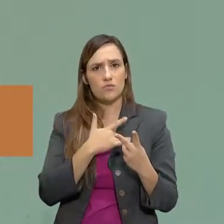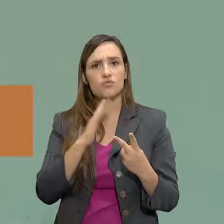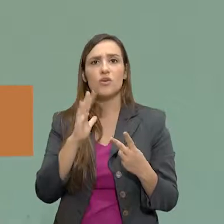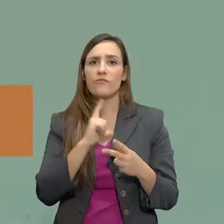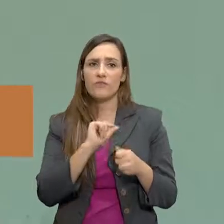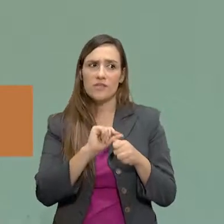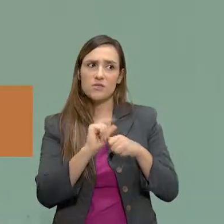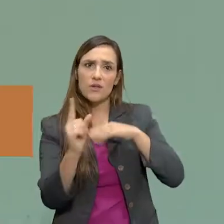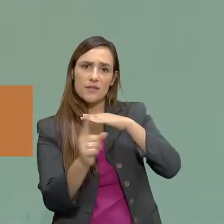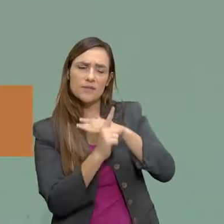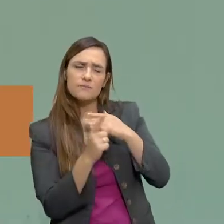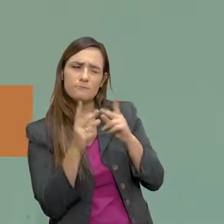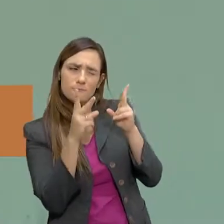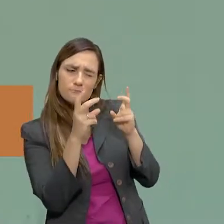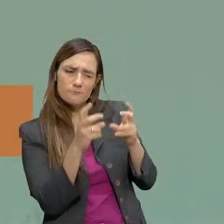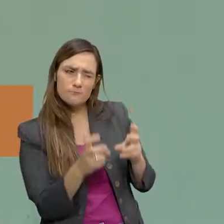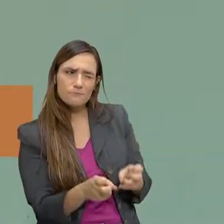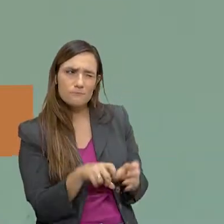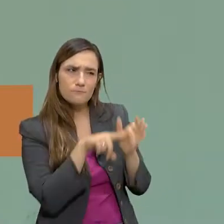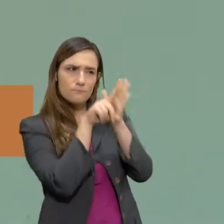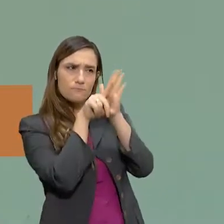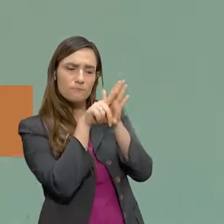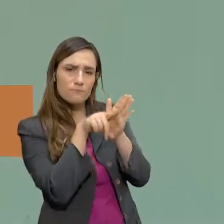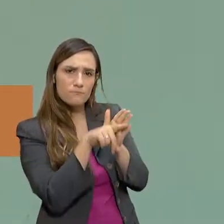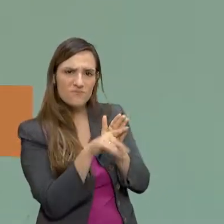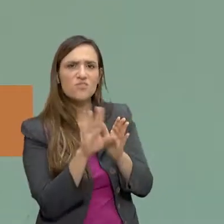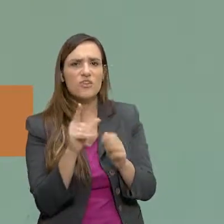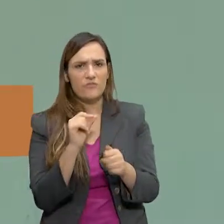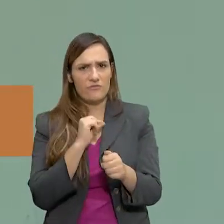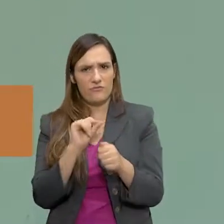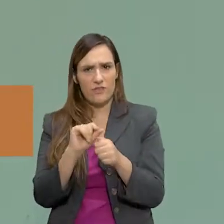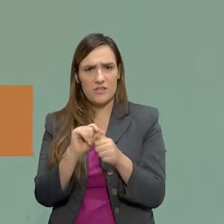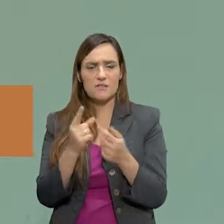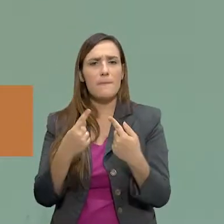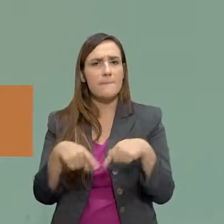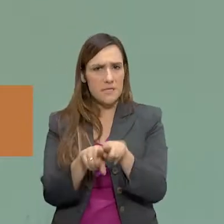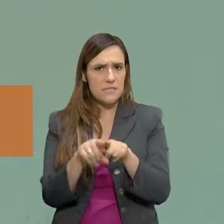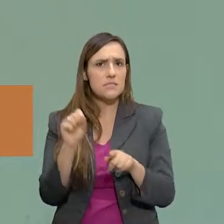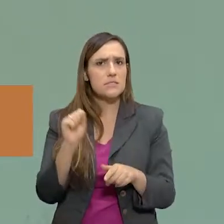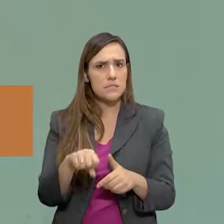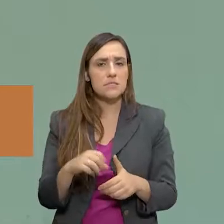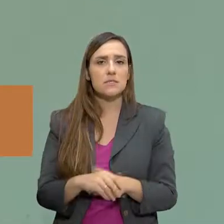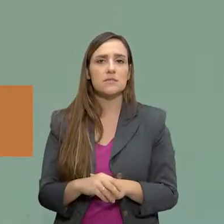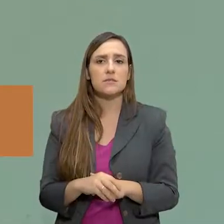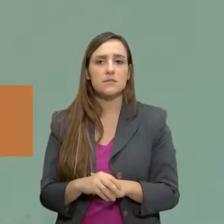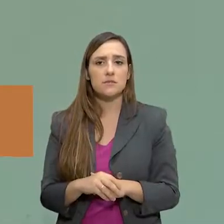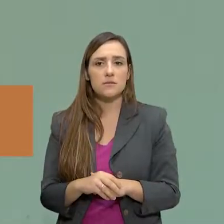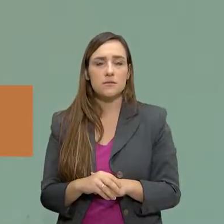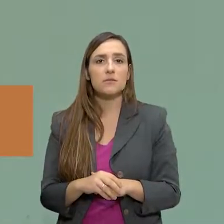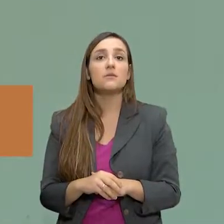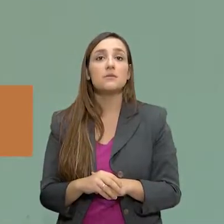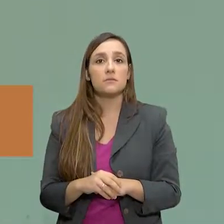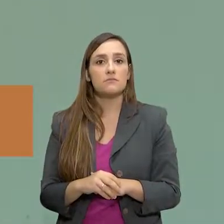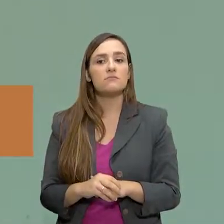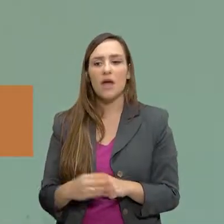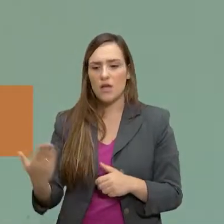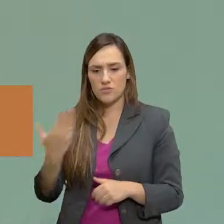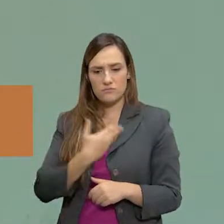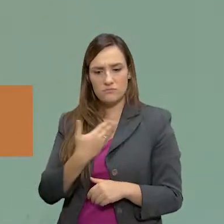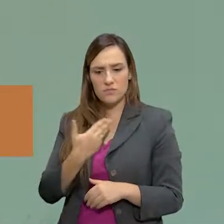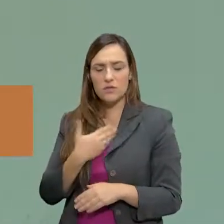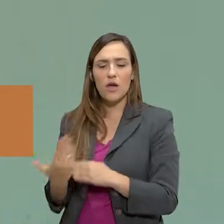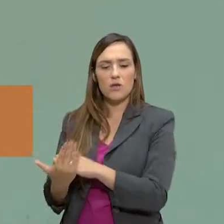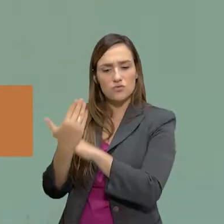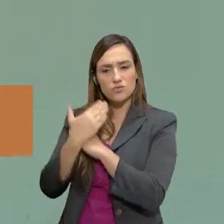estavam recebendo essas mulheres e a gente fez várias parcerias, né, com a rede, porque eles podiam receber, eles podiam nos conectar, eles